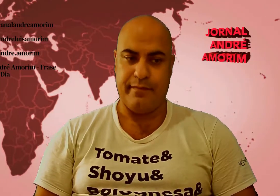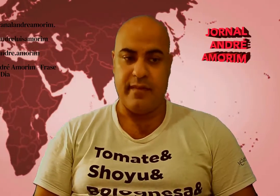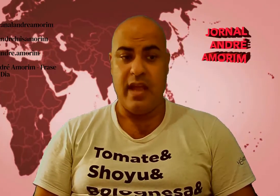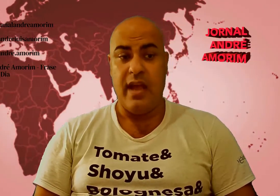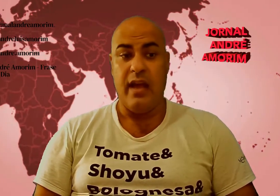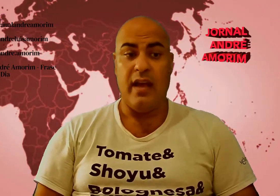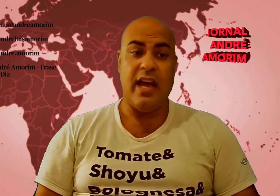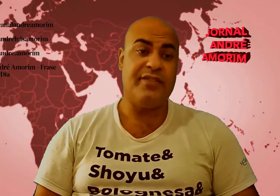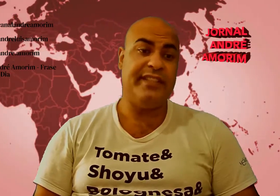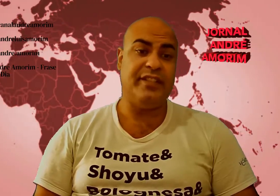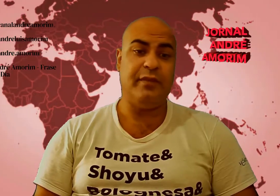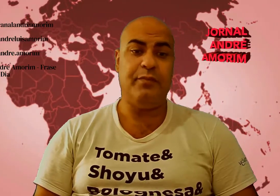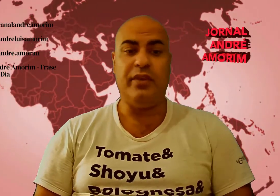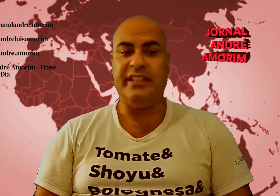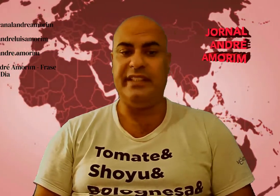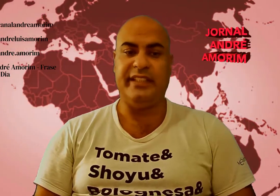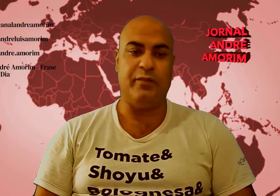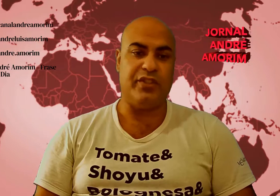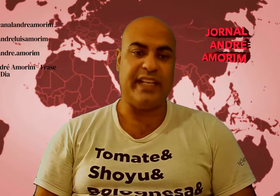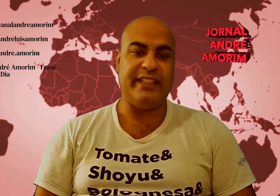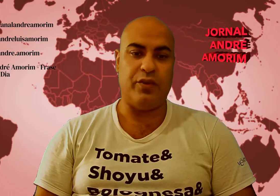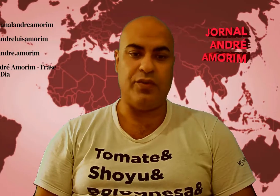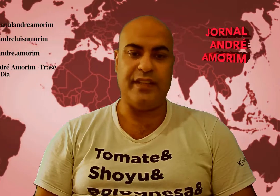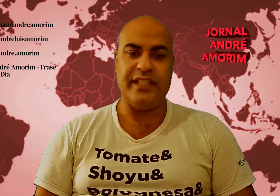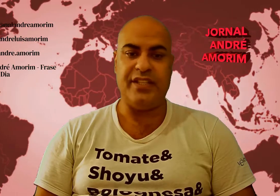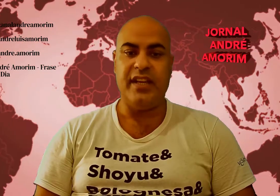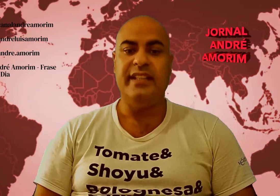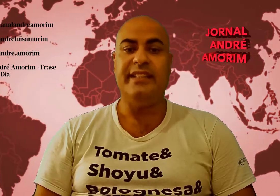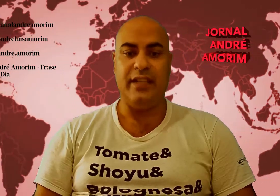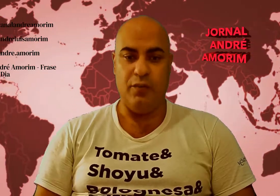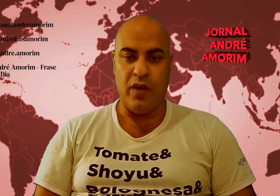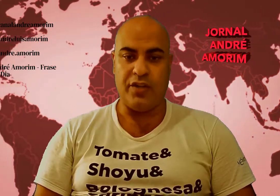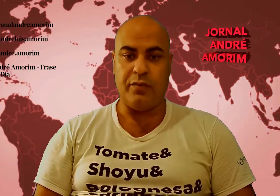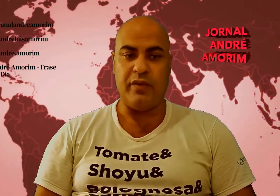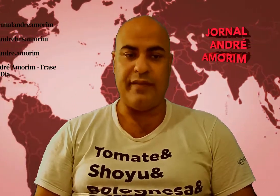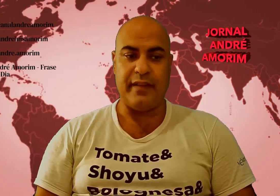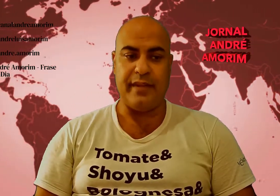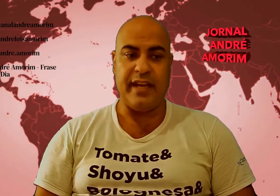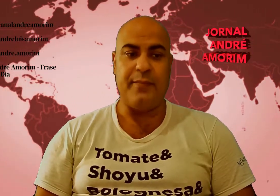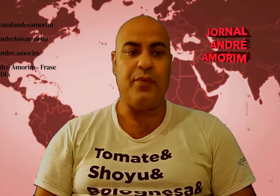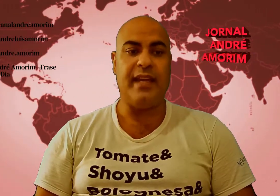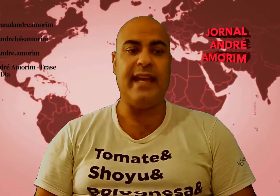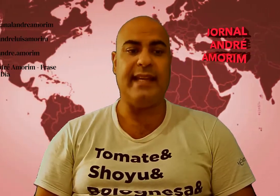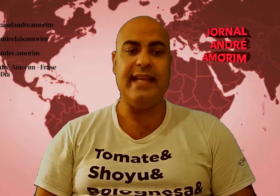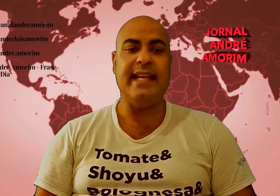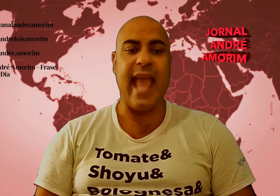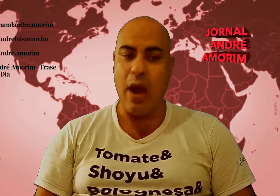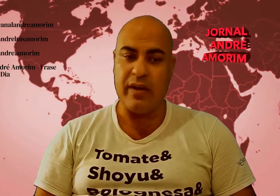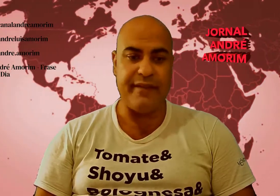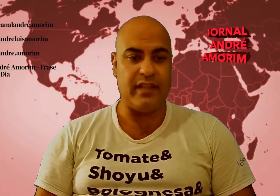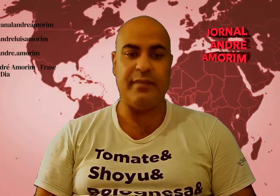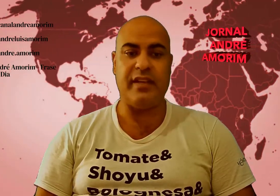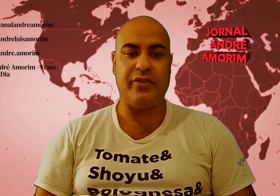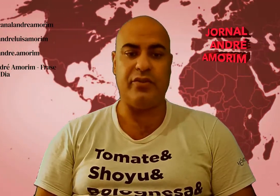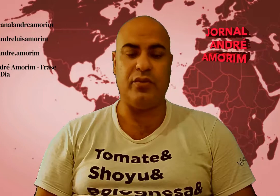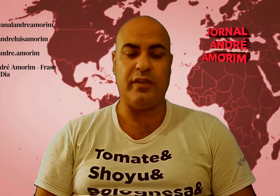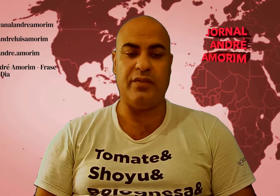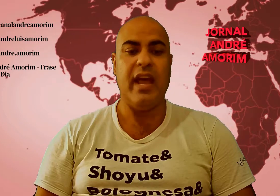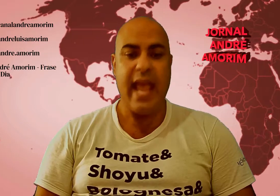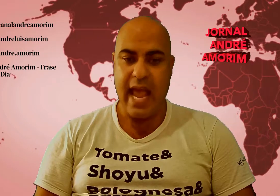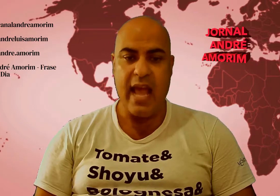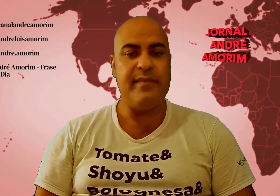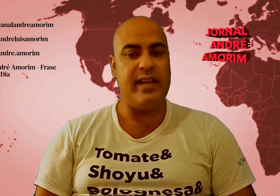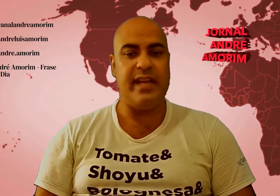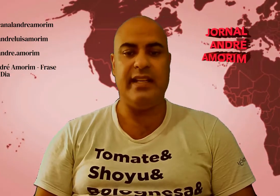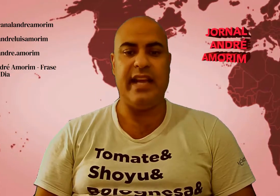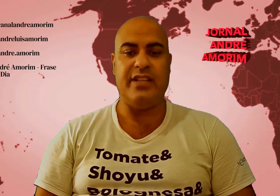RK. Acho que seria uma hipocrisia se eu mostrasse algo diferente. Se eu mostro meu café da manhã, é porque aquele é o café da manhã que eu estou